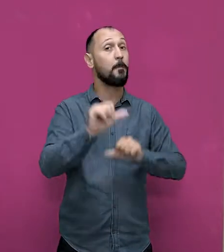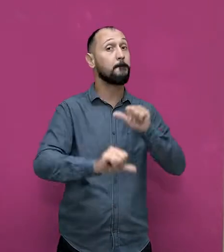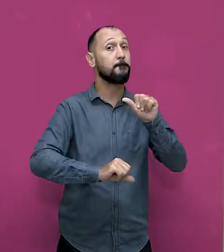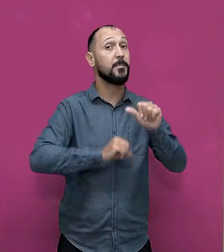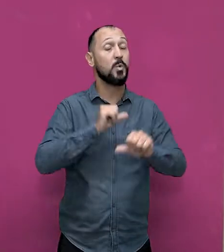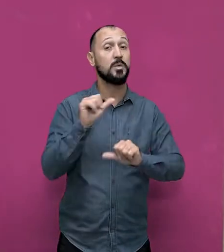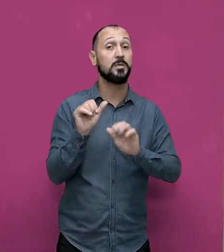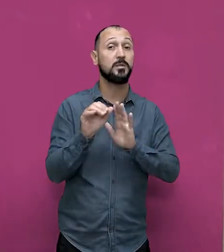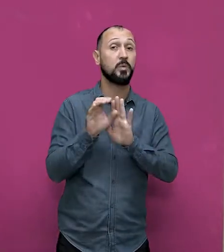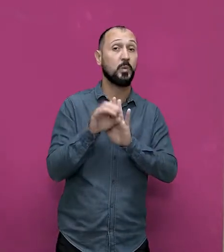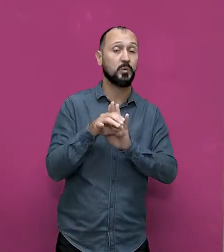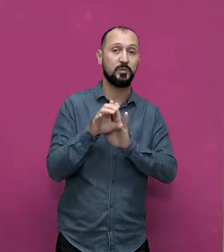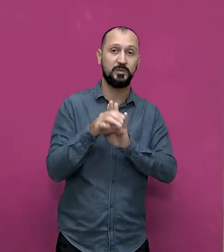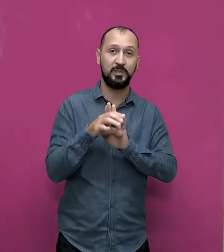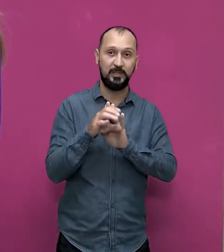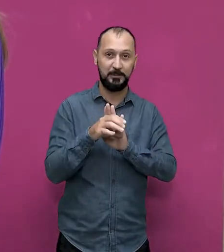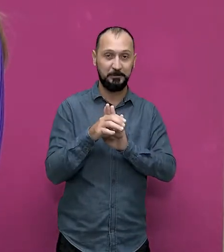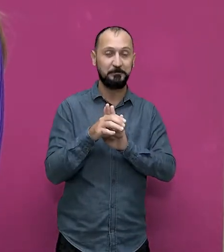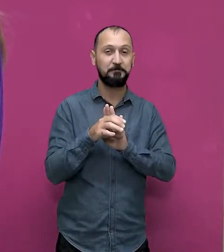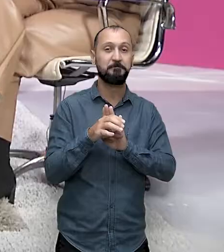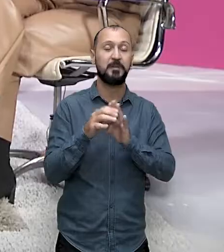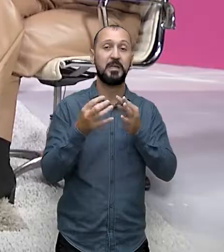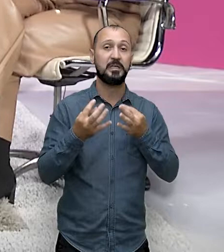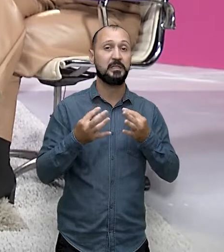uma mudança de um padrão